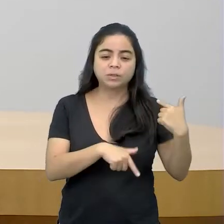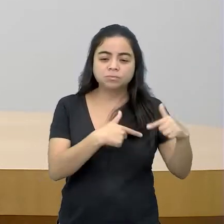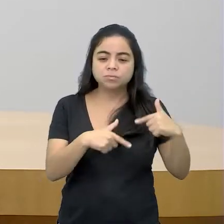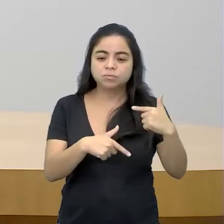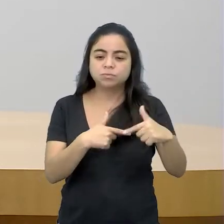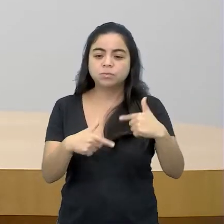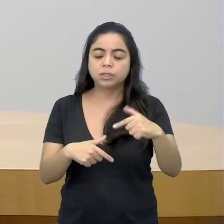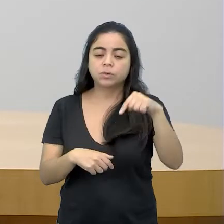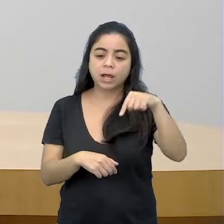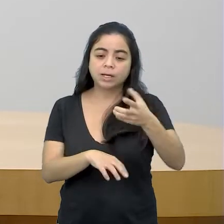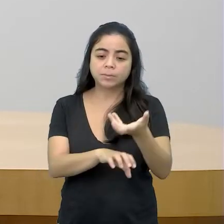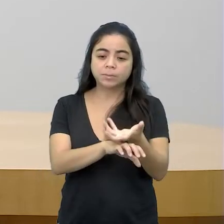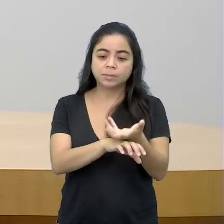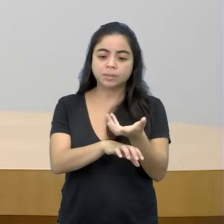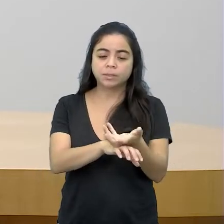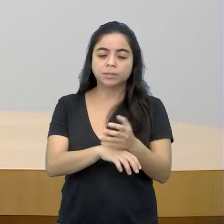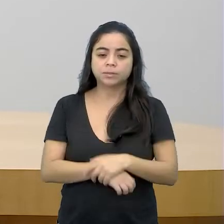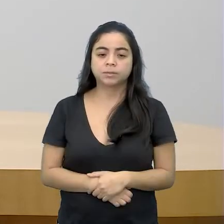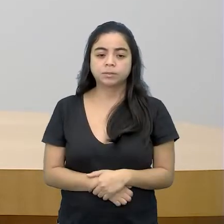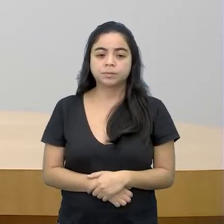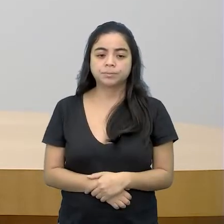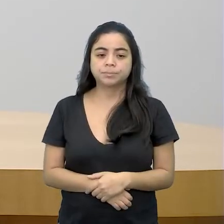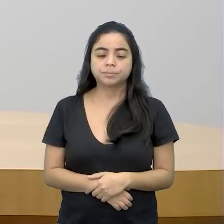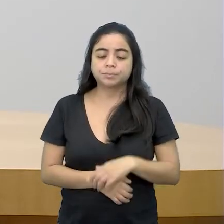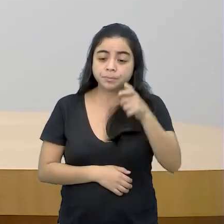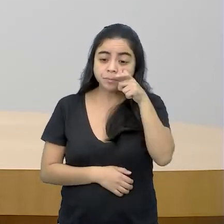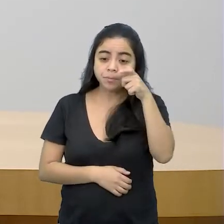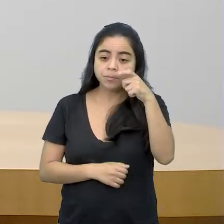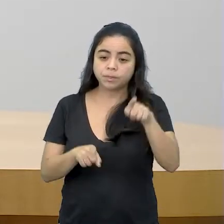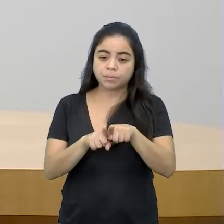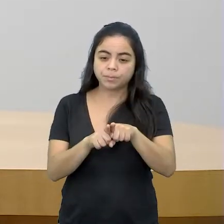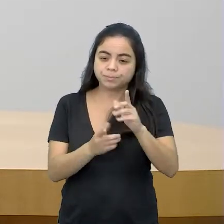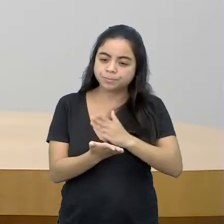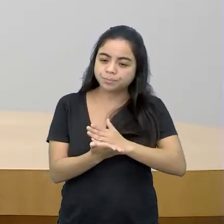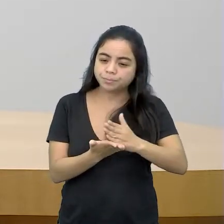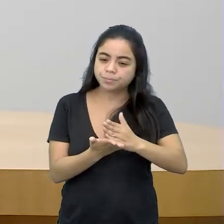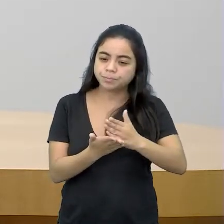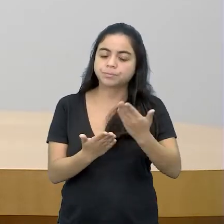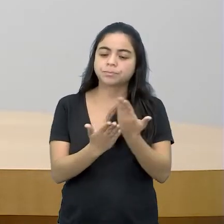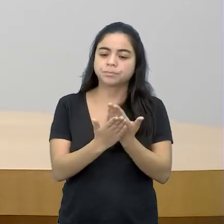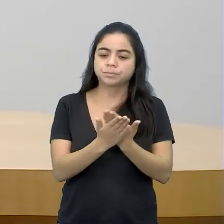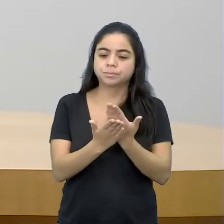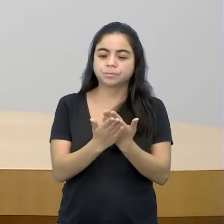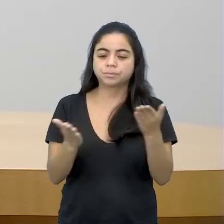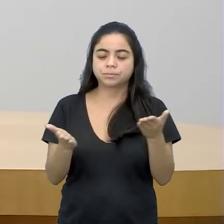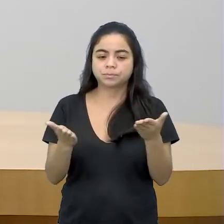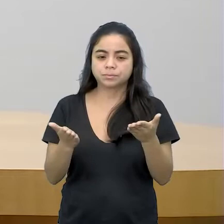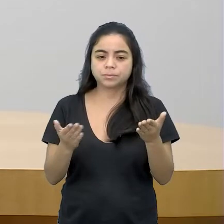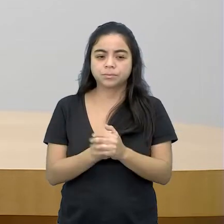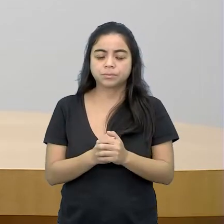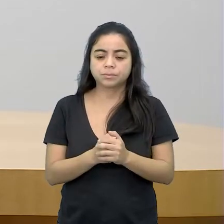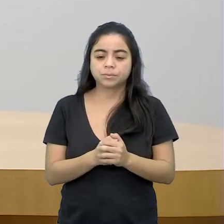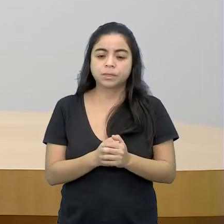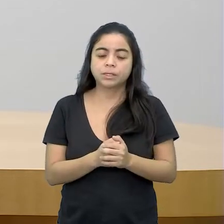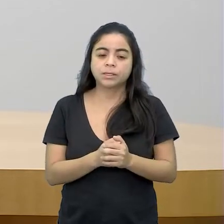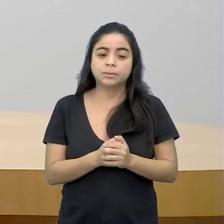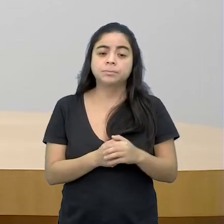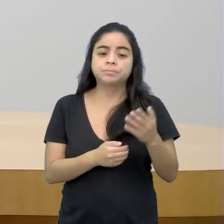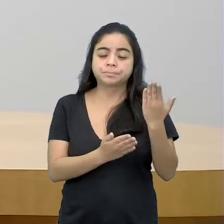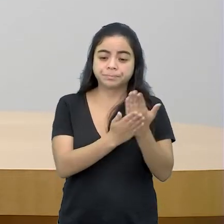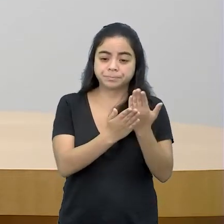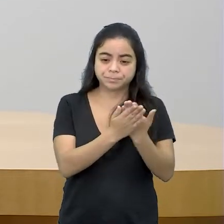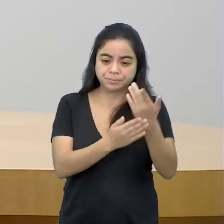né? É interessante também que a gente inicie a aula de hoje fazendo sempre aí uma recapitulação,